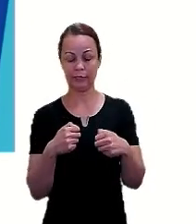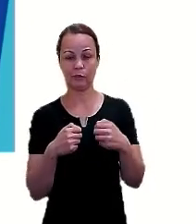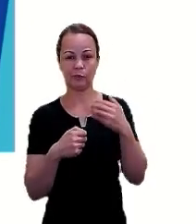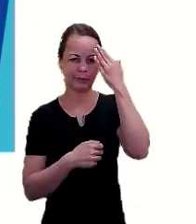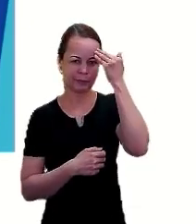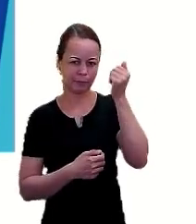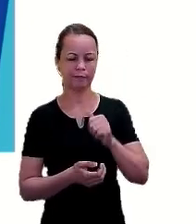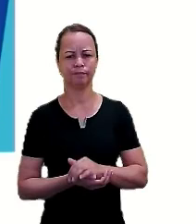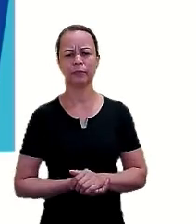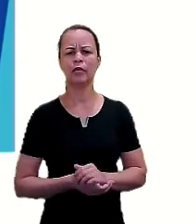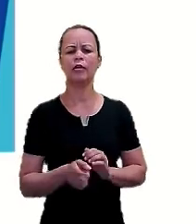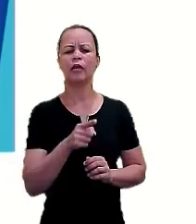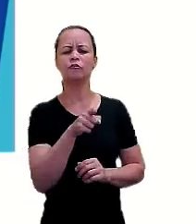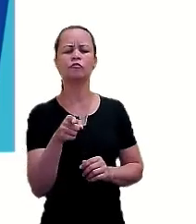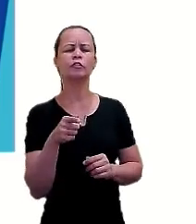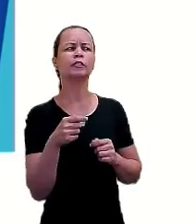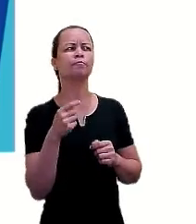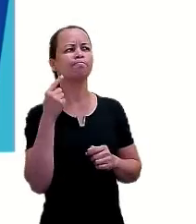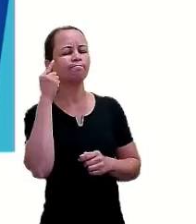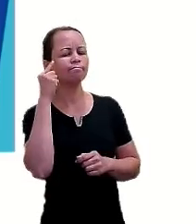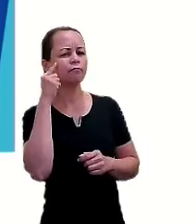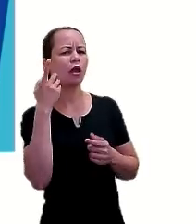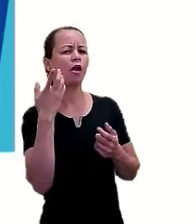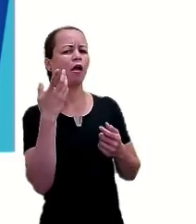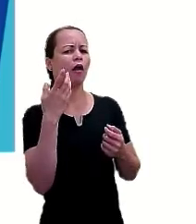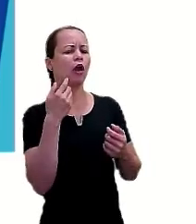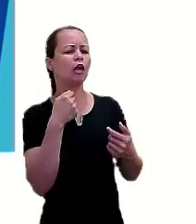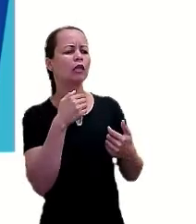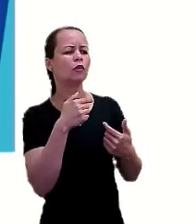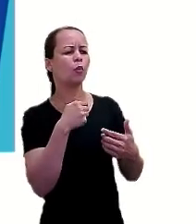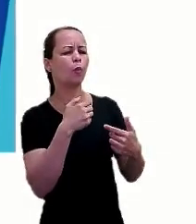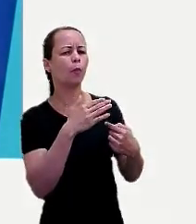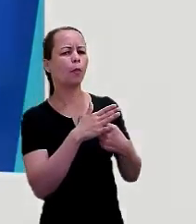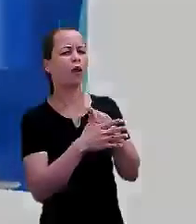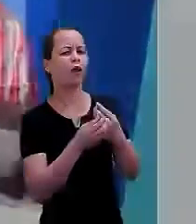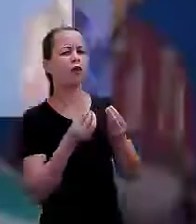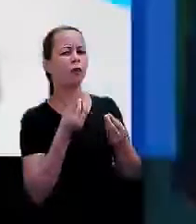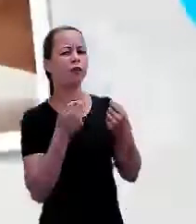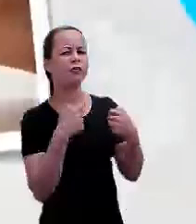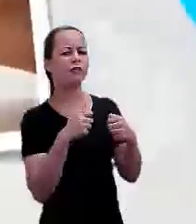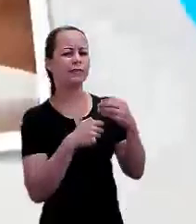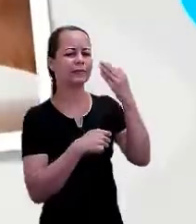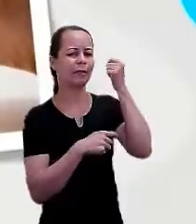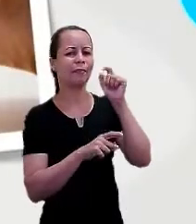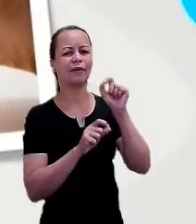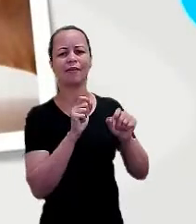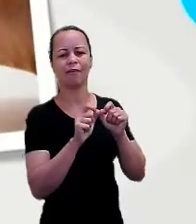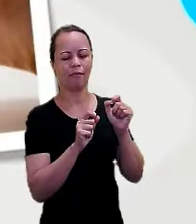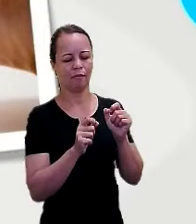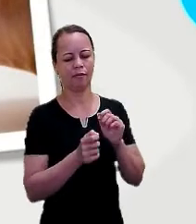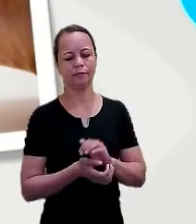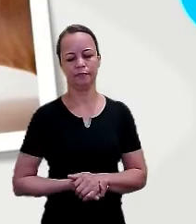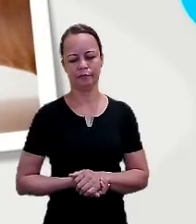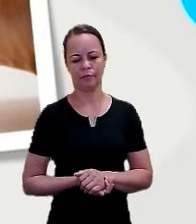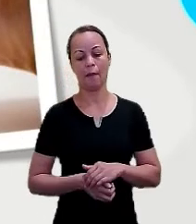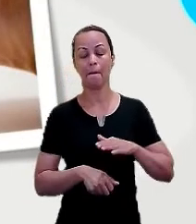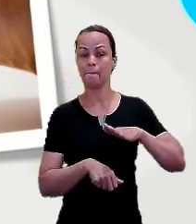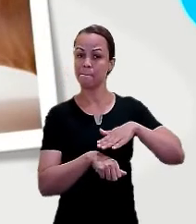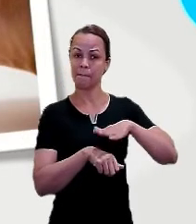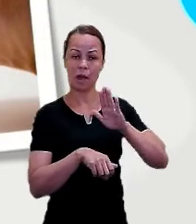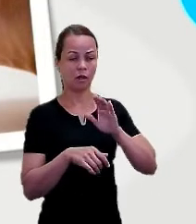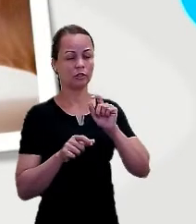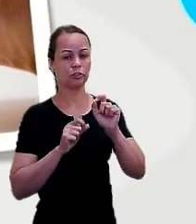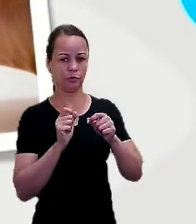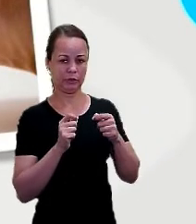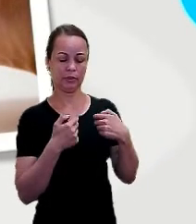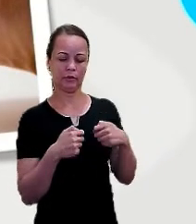estar se perguntando, Aprígio, o que é que eu preciso saber? Você precisa saber um pouquinho mais sobre uma síndrome,